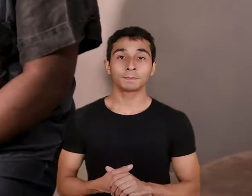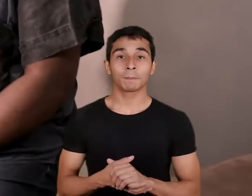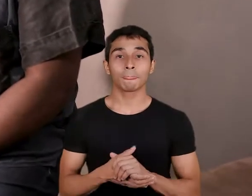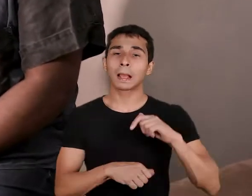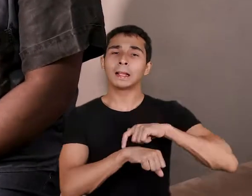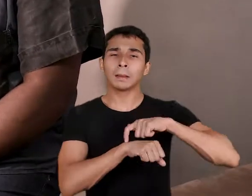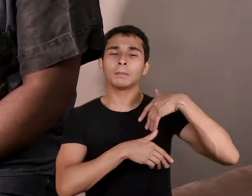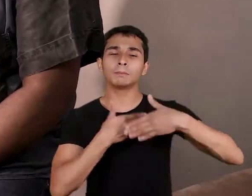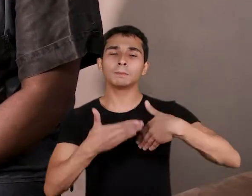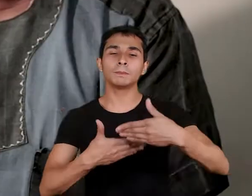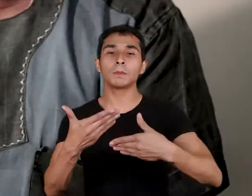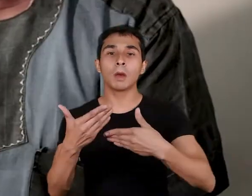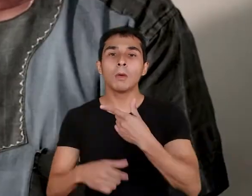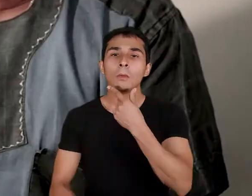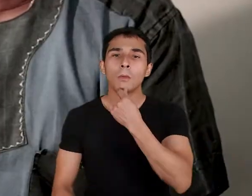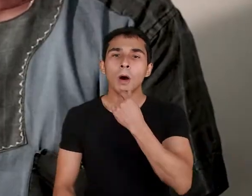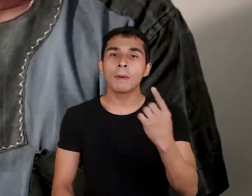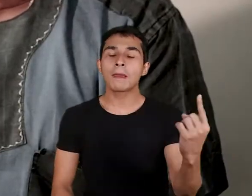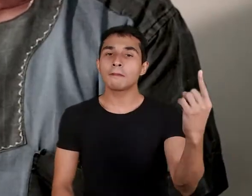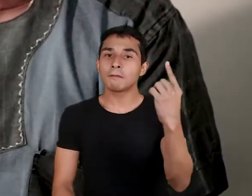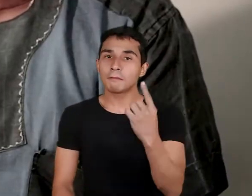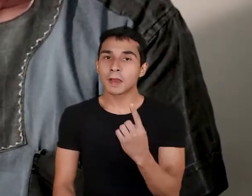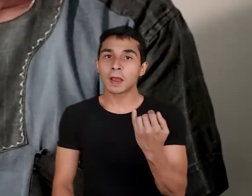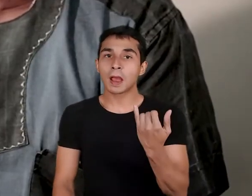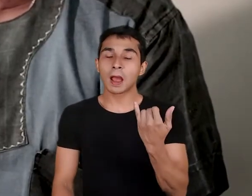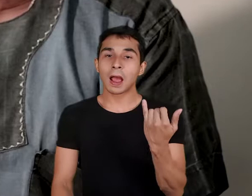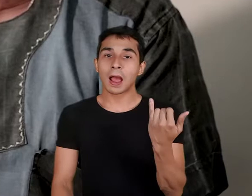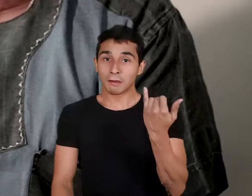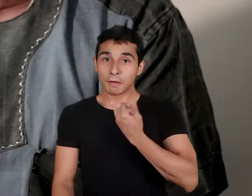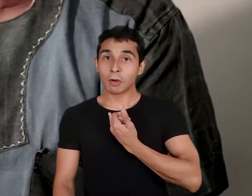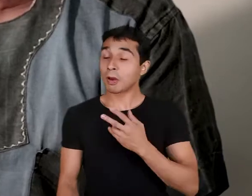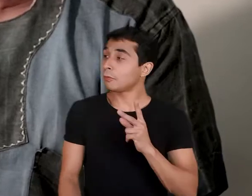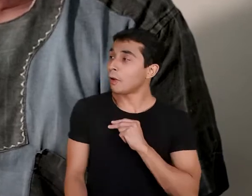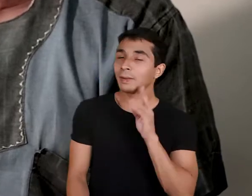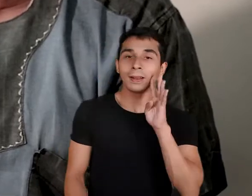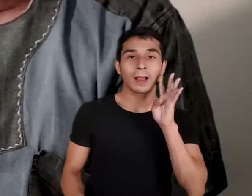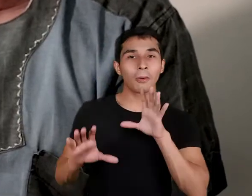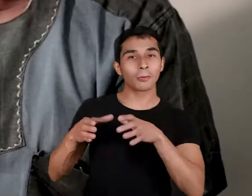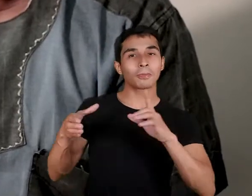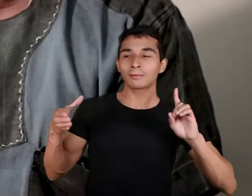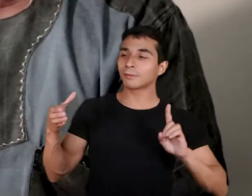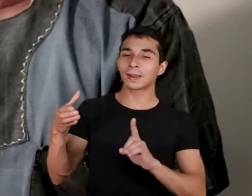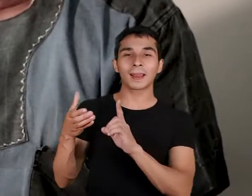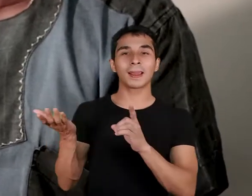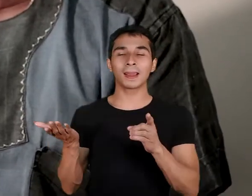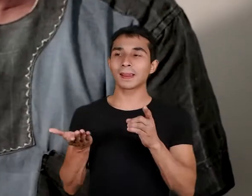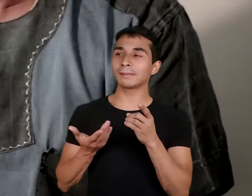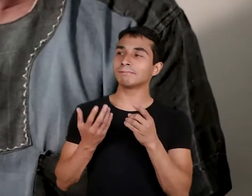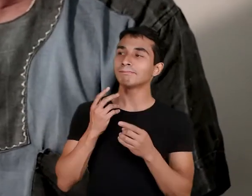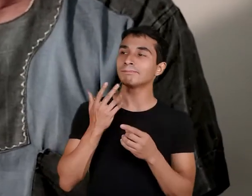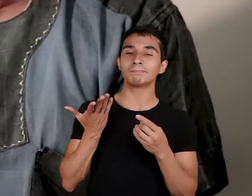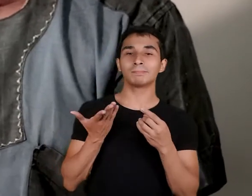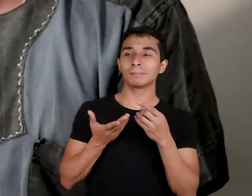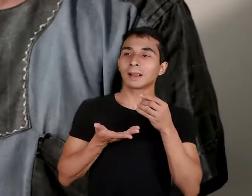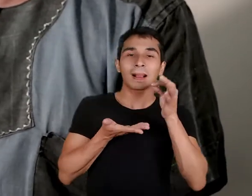um rapaz e falou: puxa vida, eu gosto de vir aqui tomar um café e ouvir